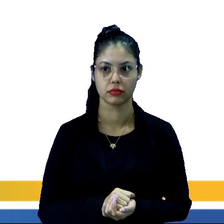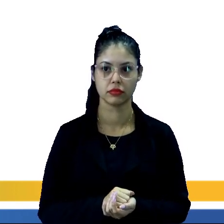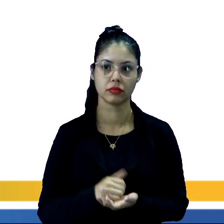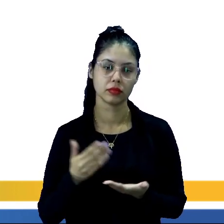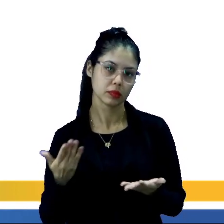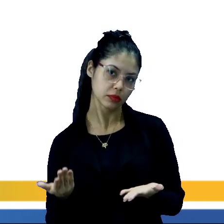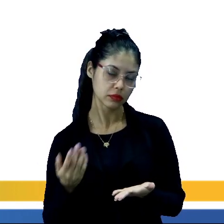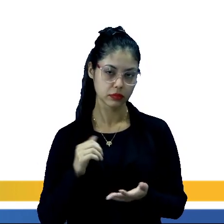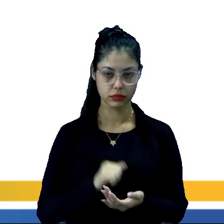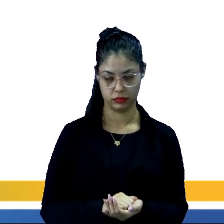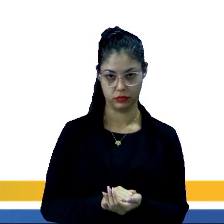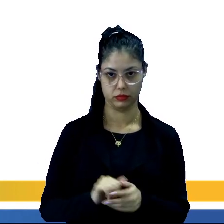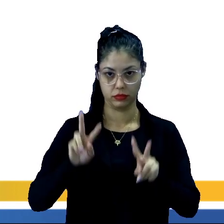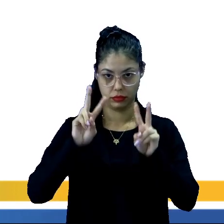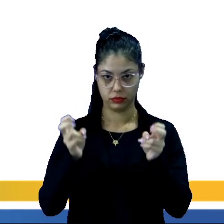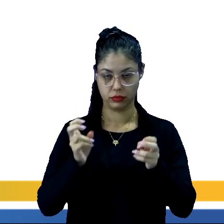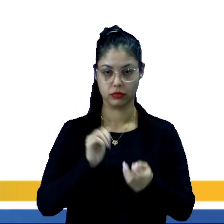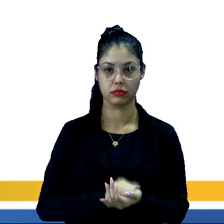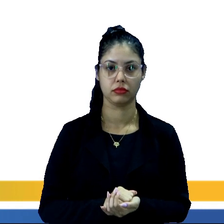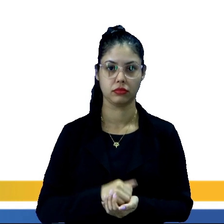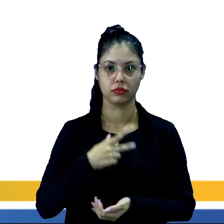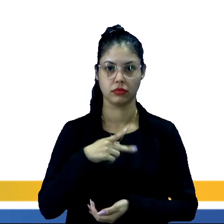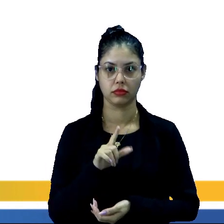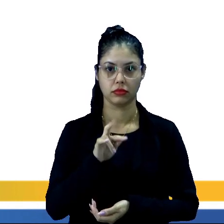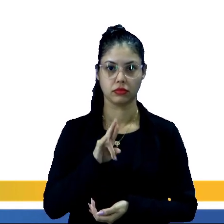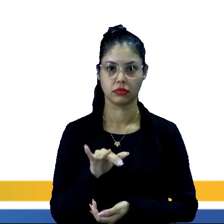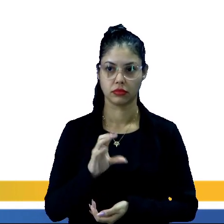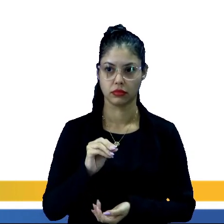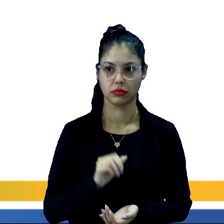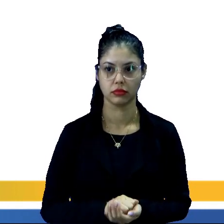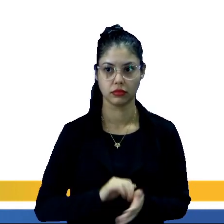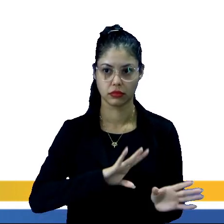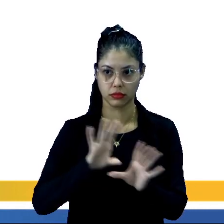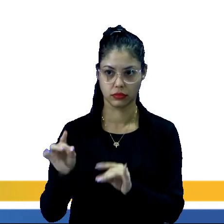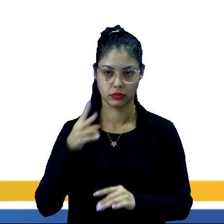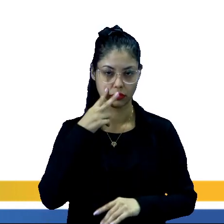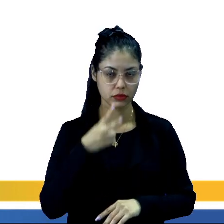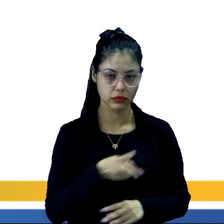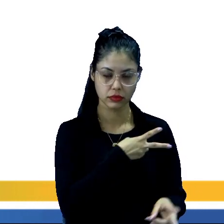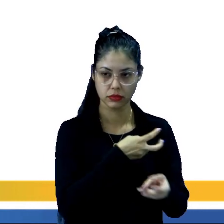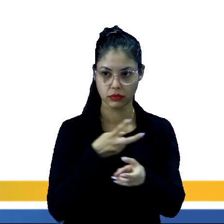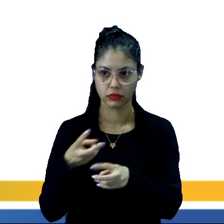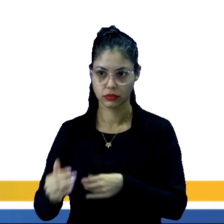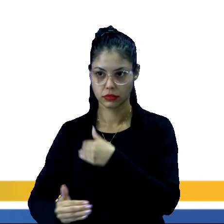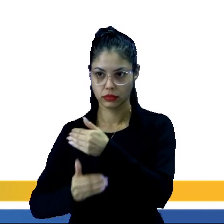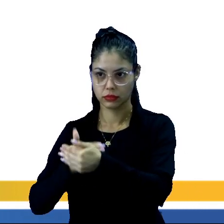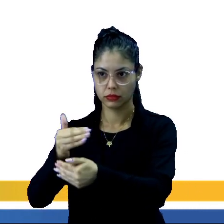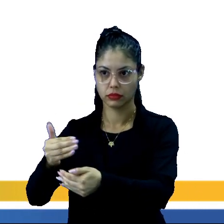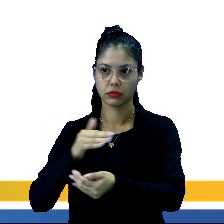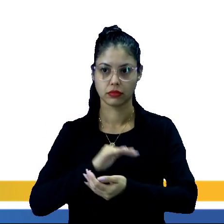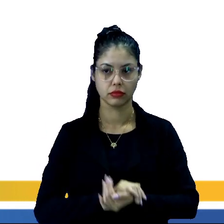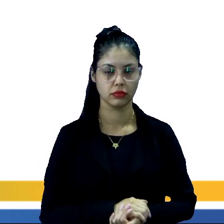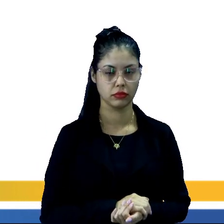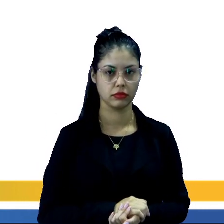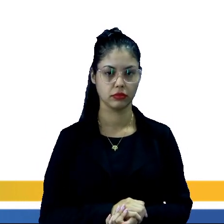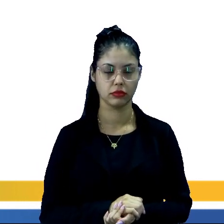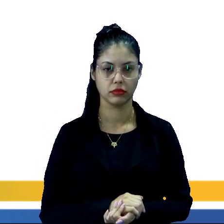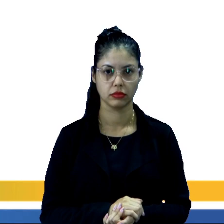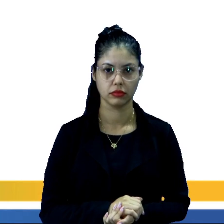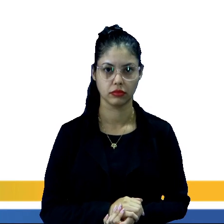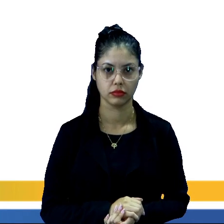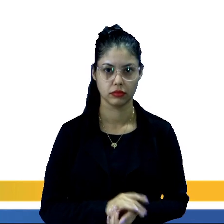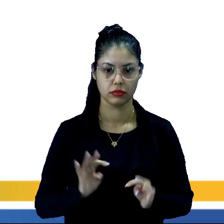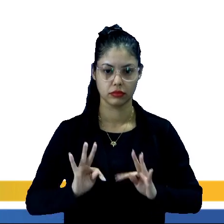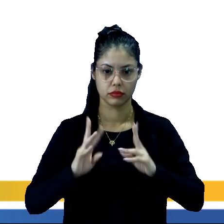argumentativo, ele é colocado em cima de temas polêmicos, né? Isso vocês vão perceber aí, né? Que